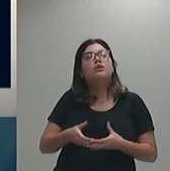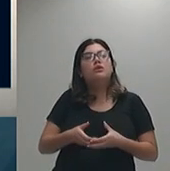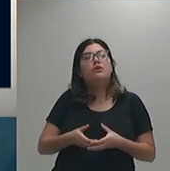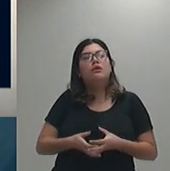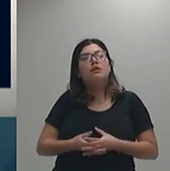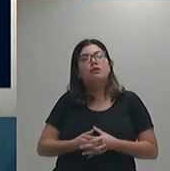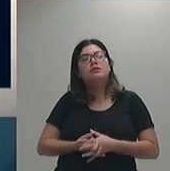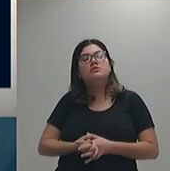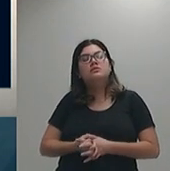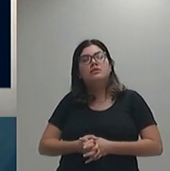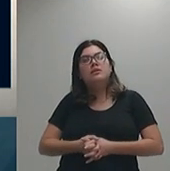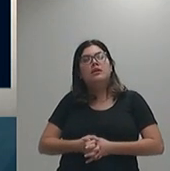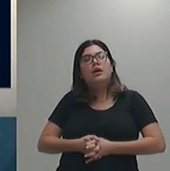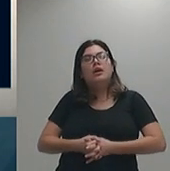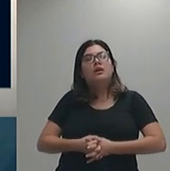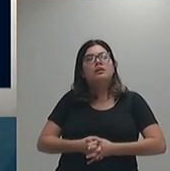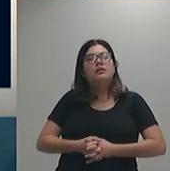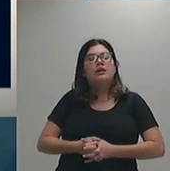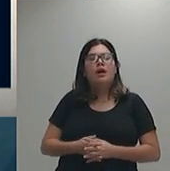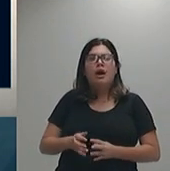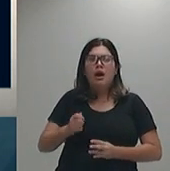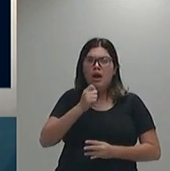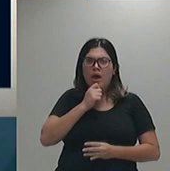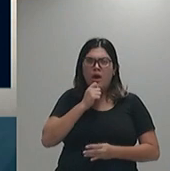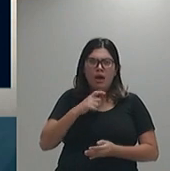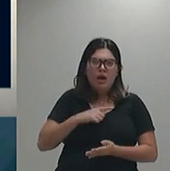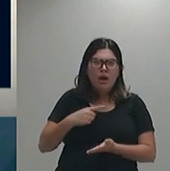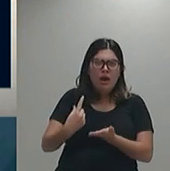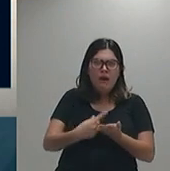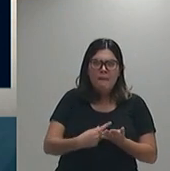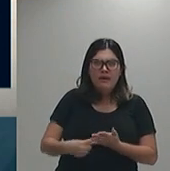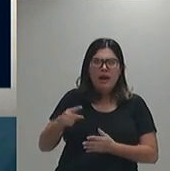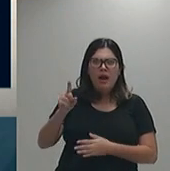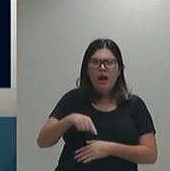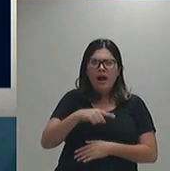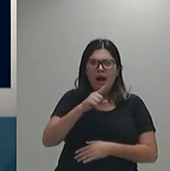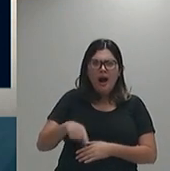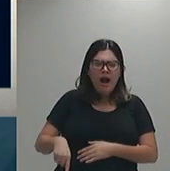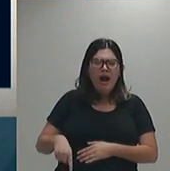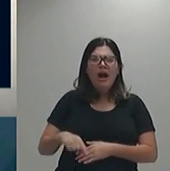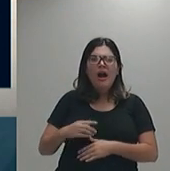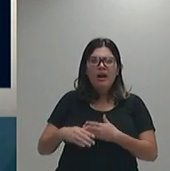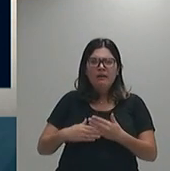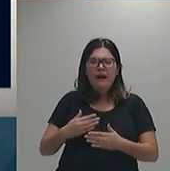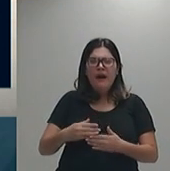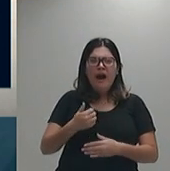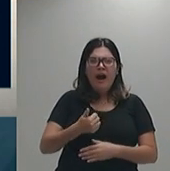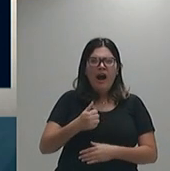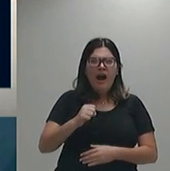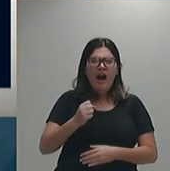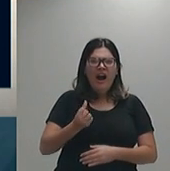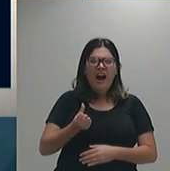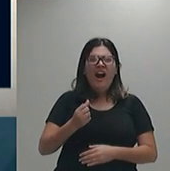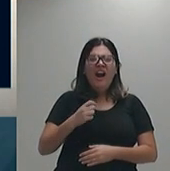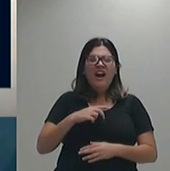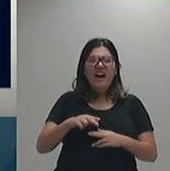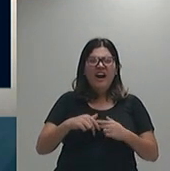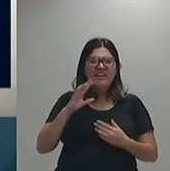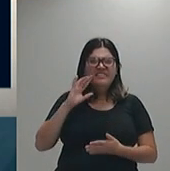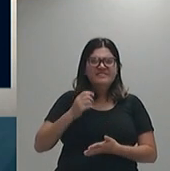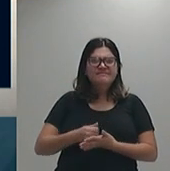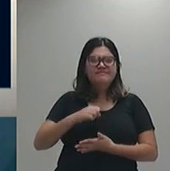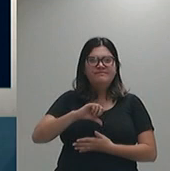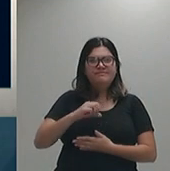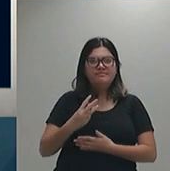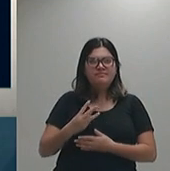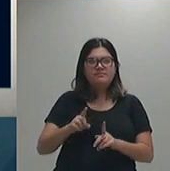e na qualidade ainda de terceiro requereu a anulação do procedimento cam 18 mil em razão da existência de procedimentos arbitrais 93 e 110